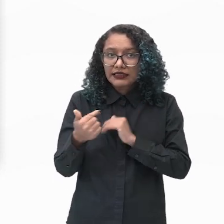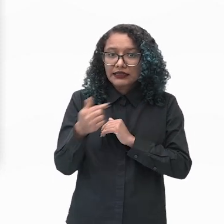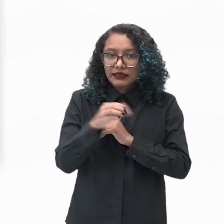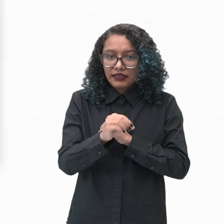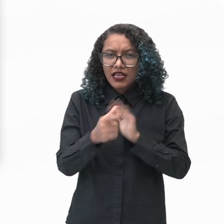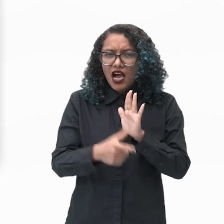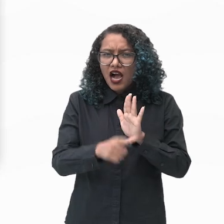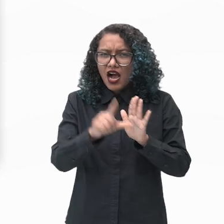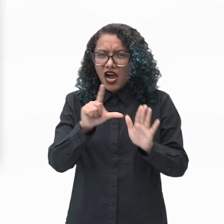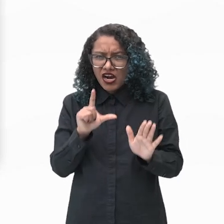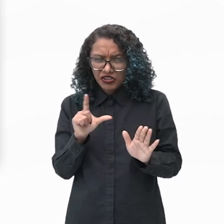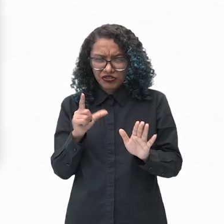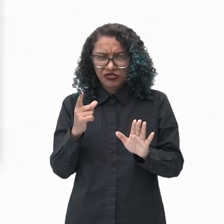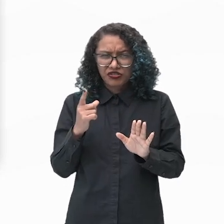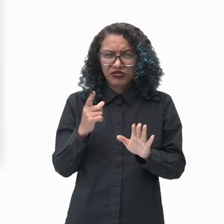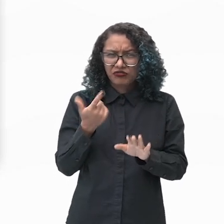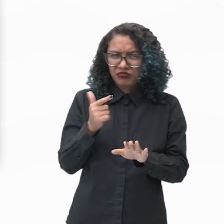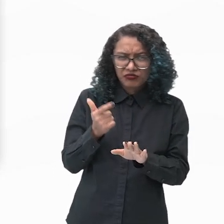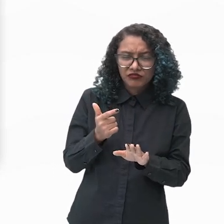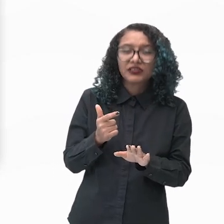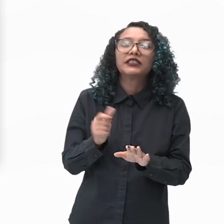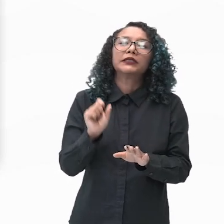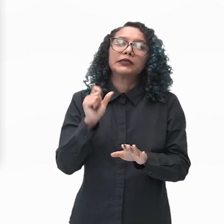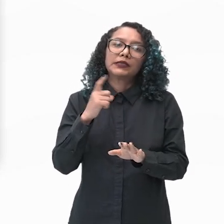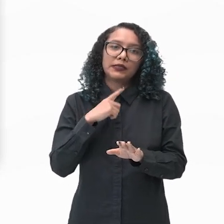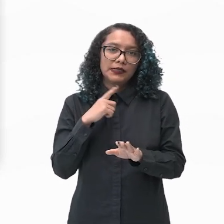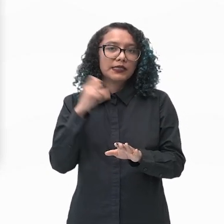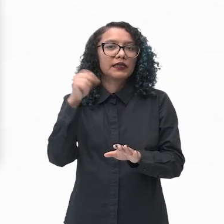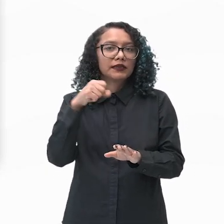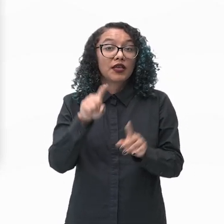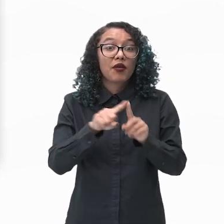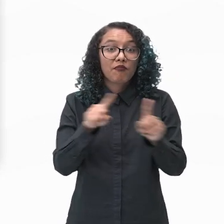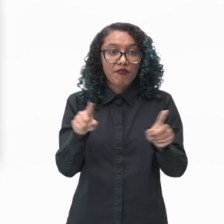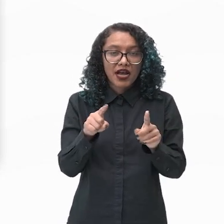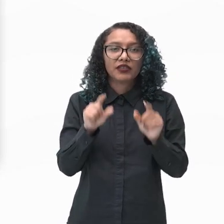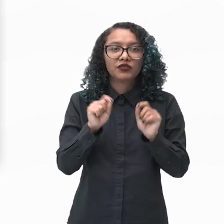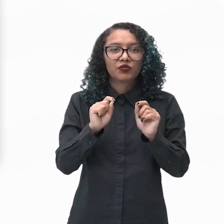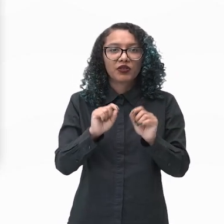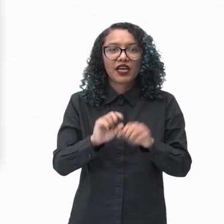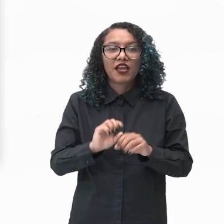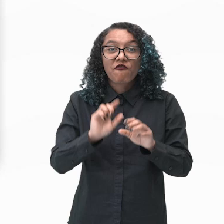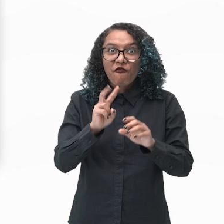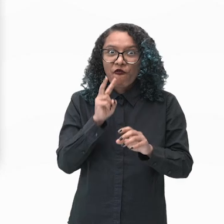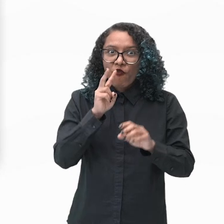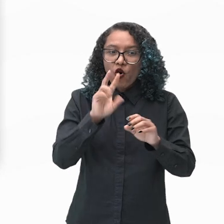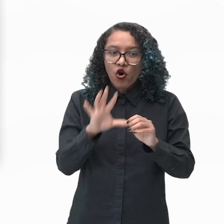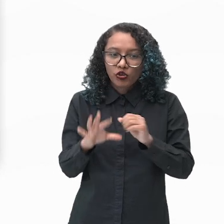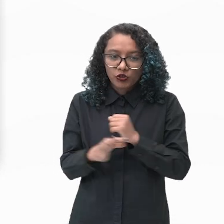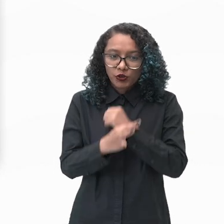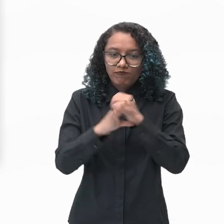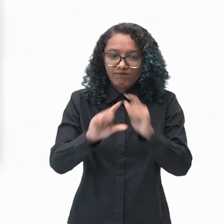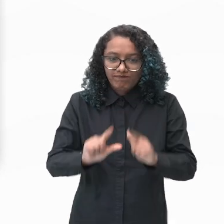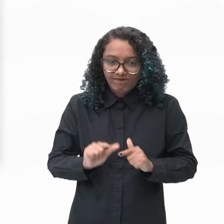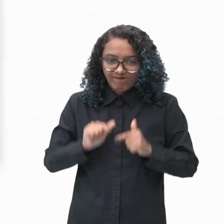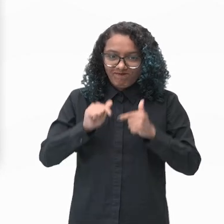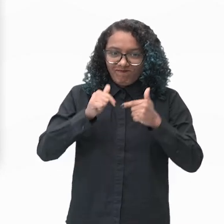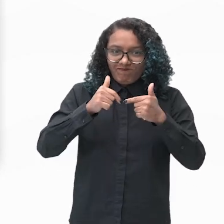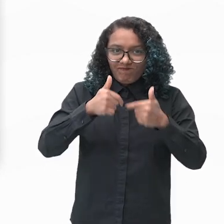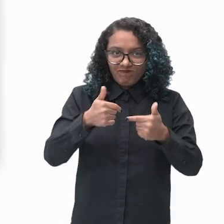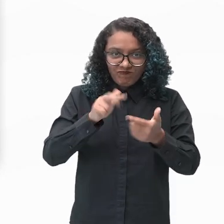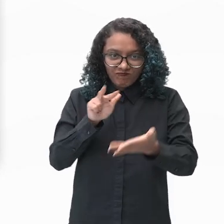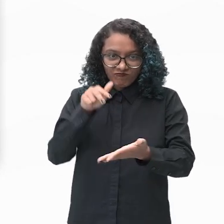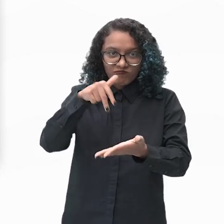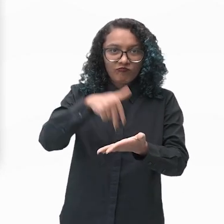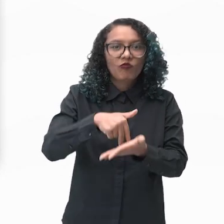havia movimento social? Havia, tá, turma? Eu estou dizendo aqui que eles ganham força a partir da década de 70, tá? É aqui que as